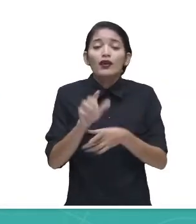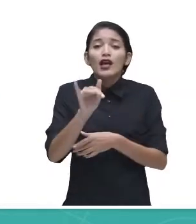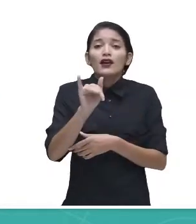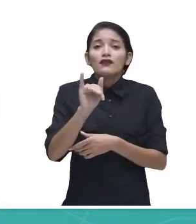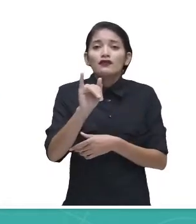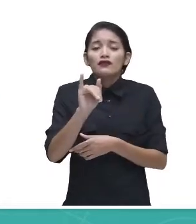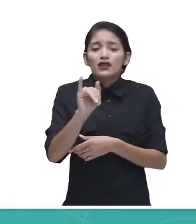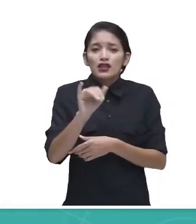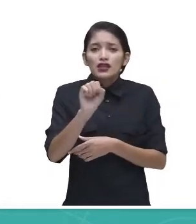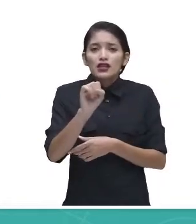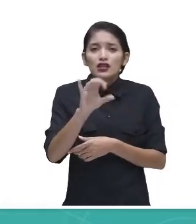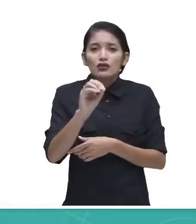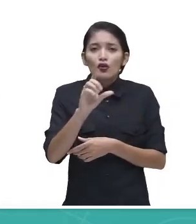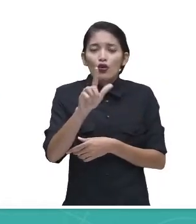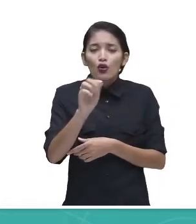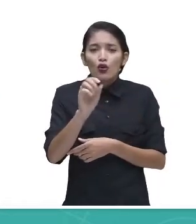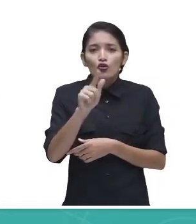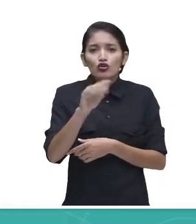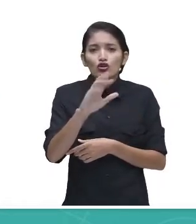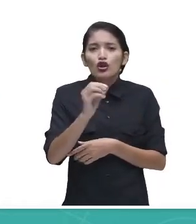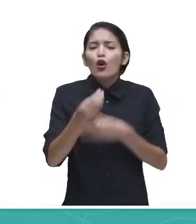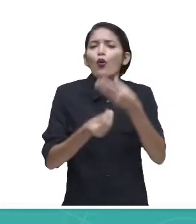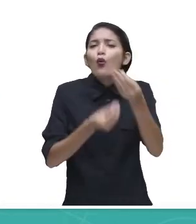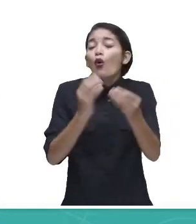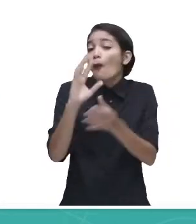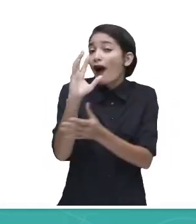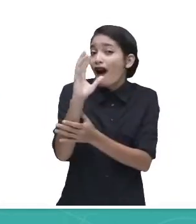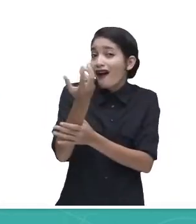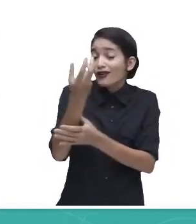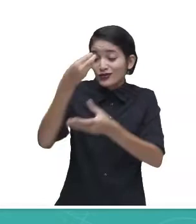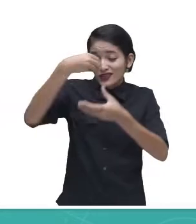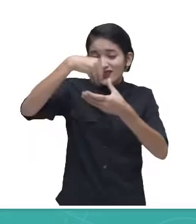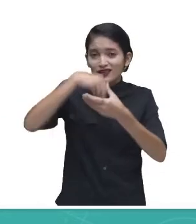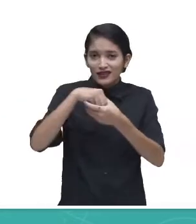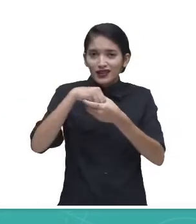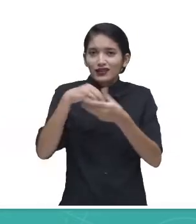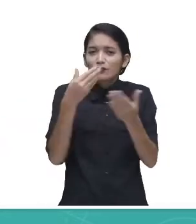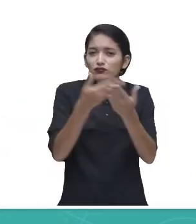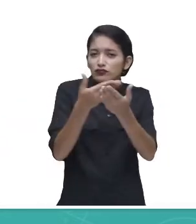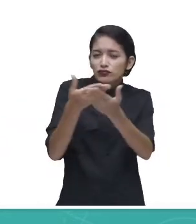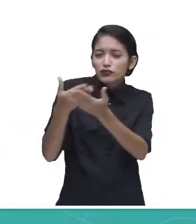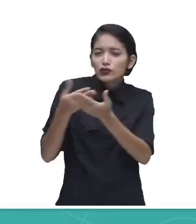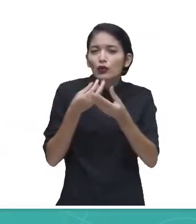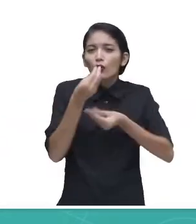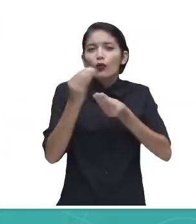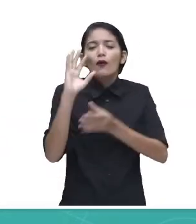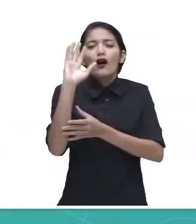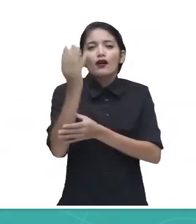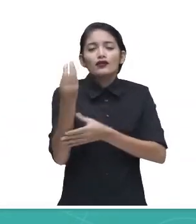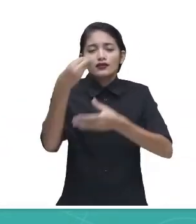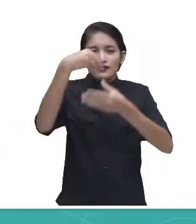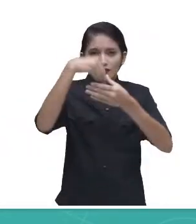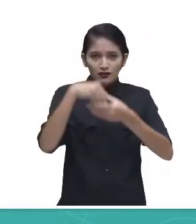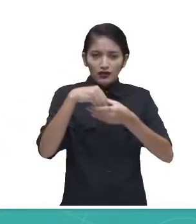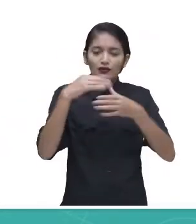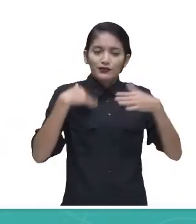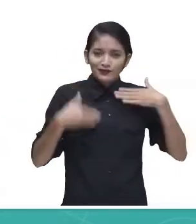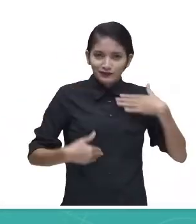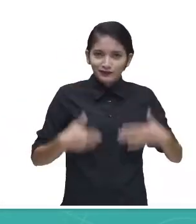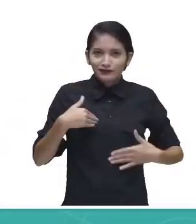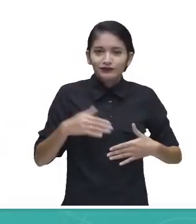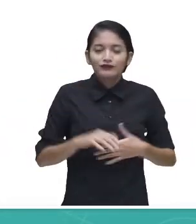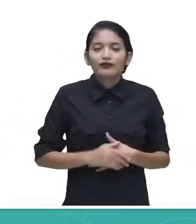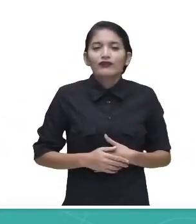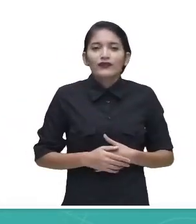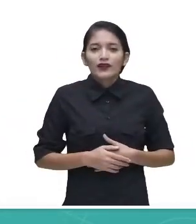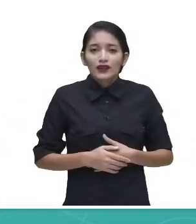estuda como é que isso funciona. Então, o estudo do funcionamento orgânico dos seres vivos. Então, a